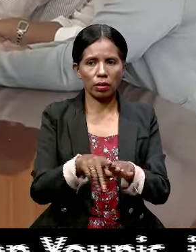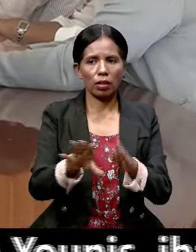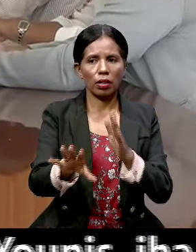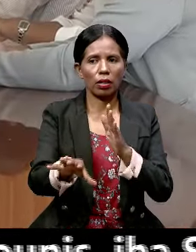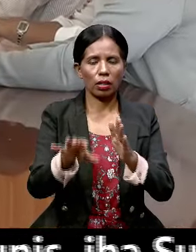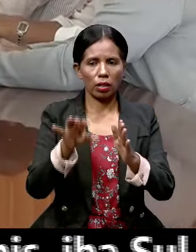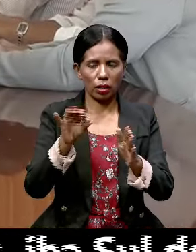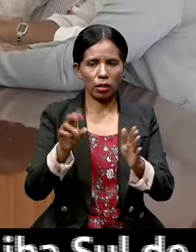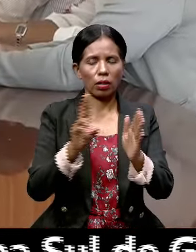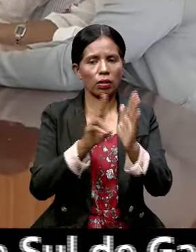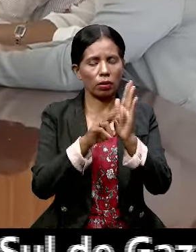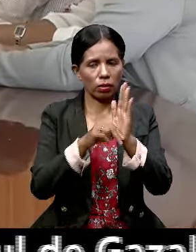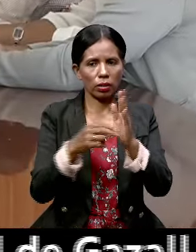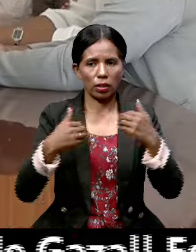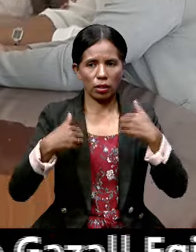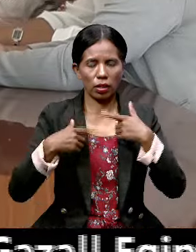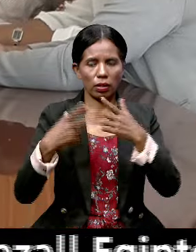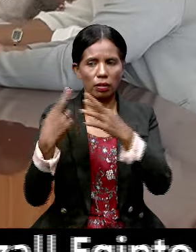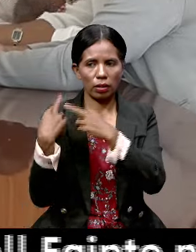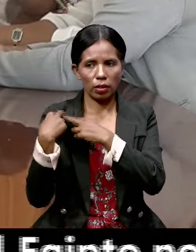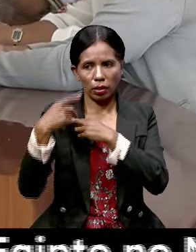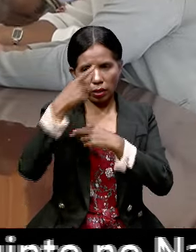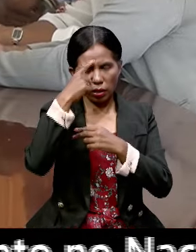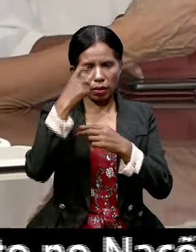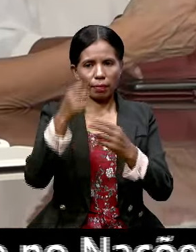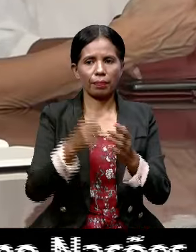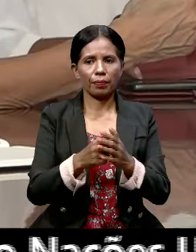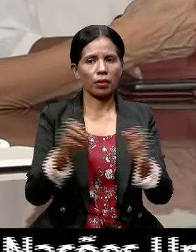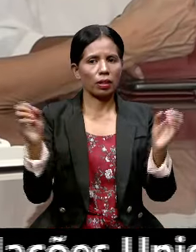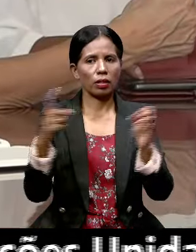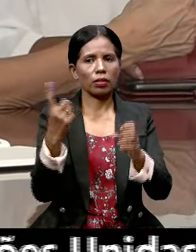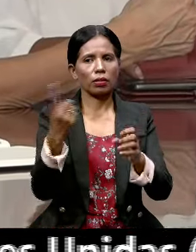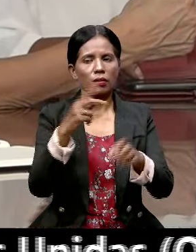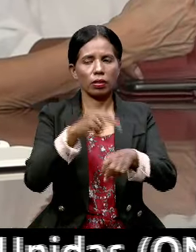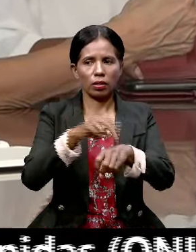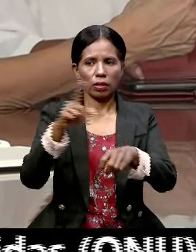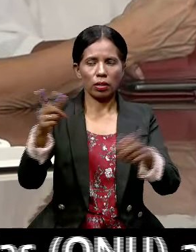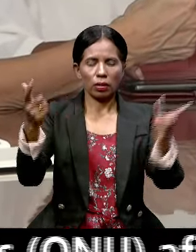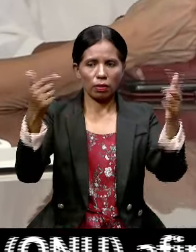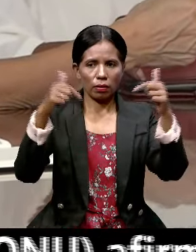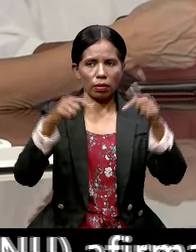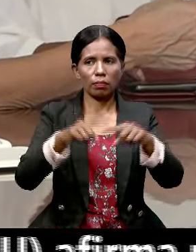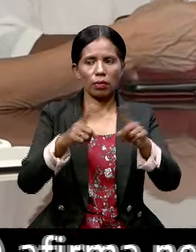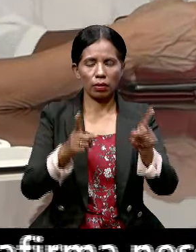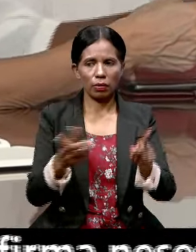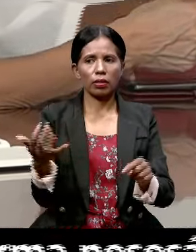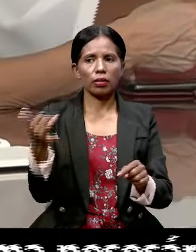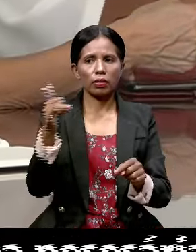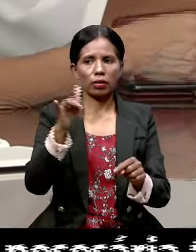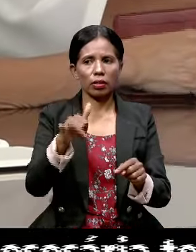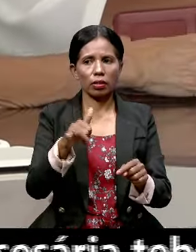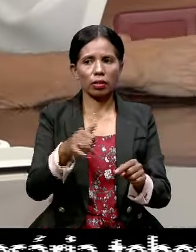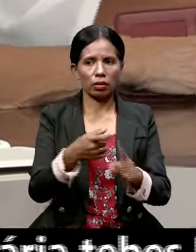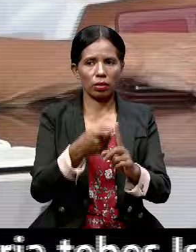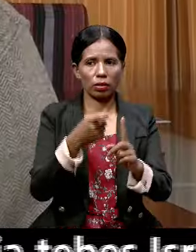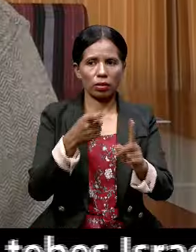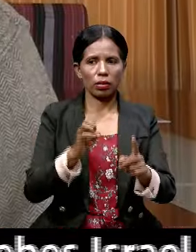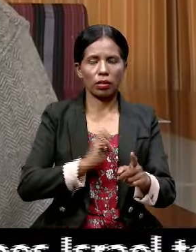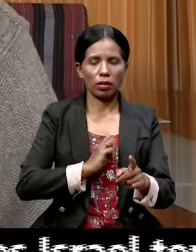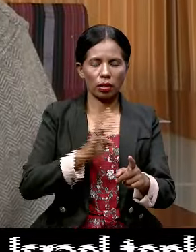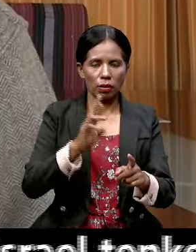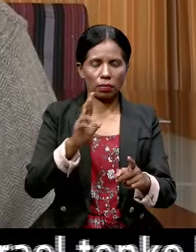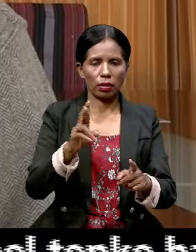hilio racional, responsabilidade, tamba la osde nacional makmai mebe sira parte ermera